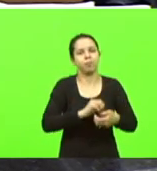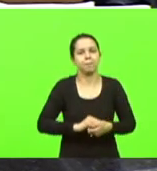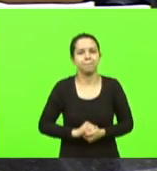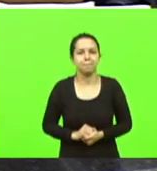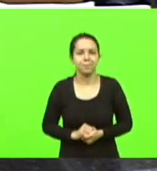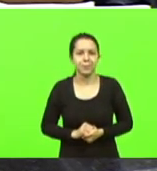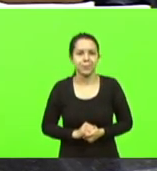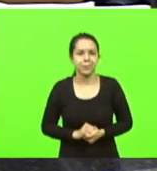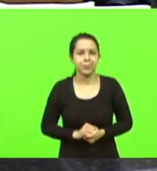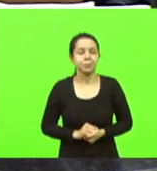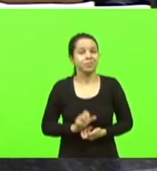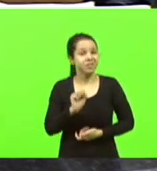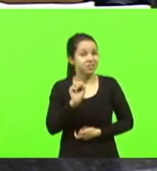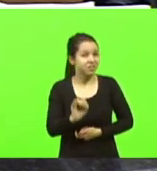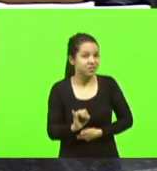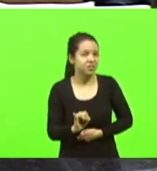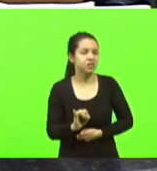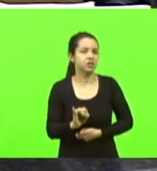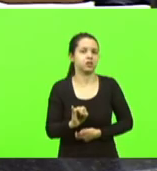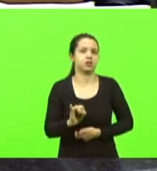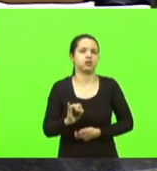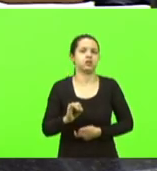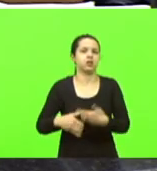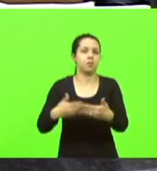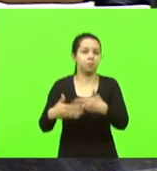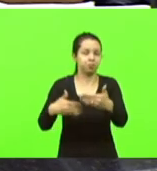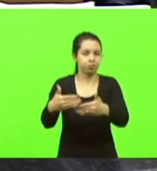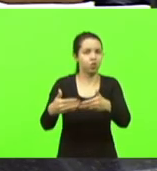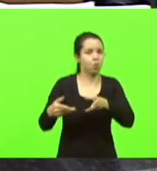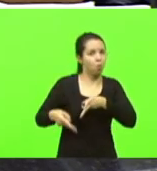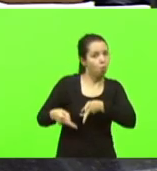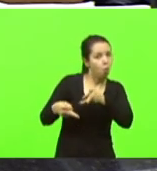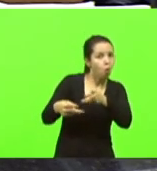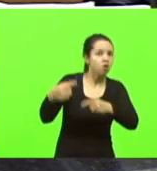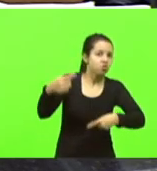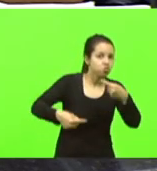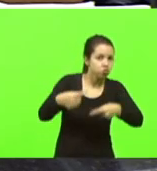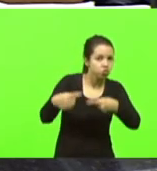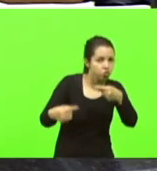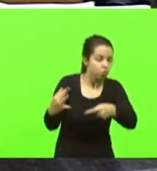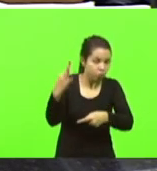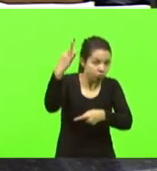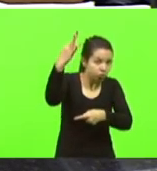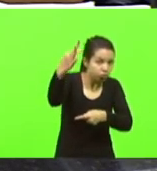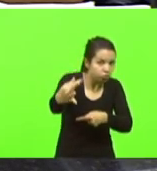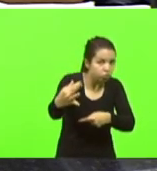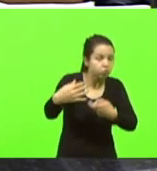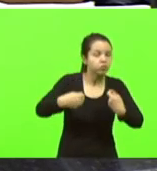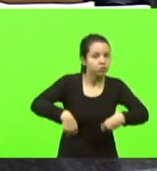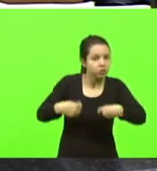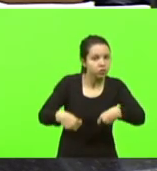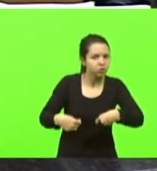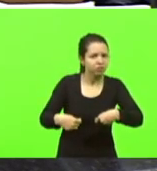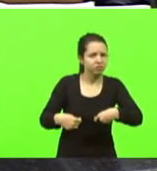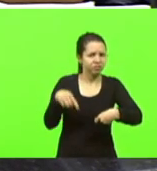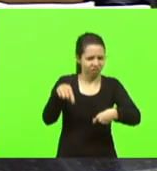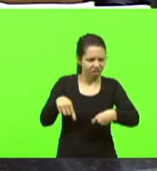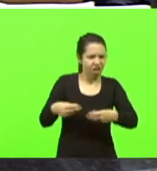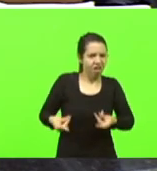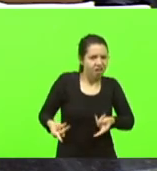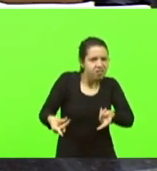e se algo tivesse ser e continuar sendo discutido futuramente nada aqui é eterno